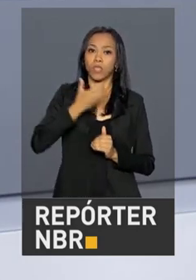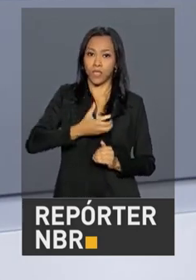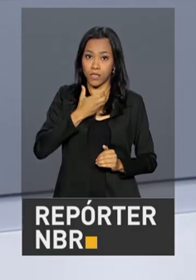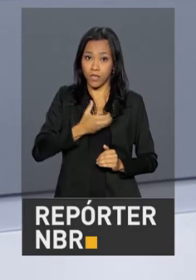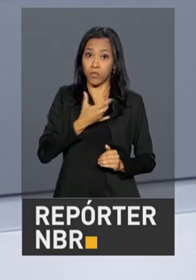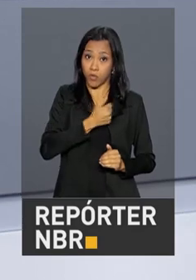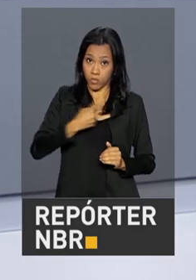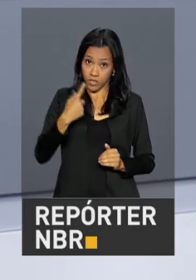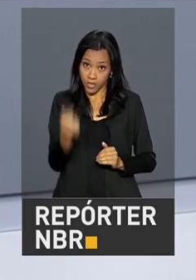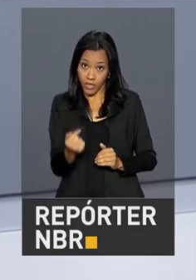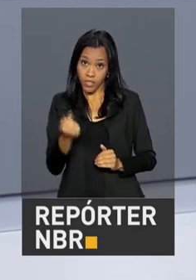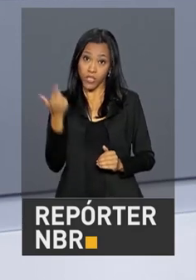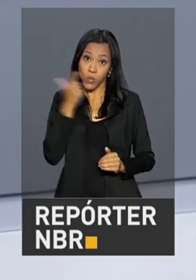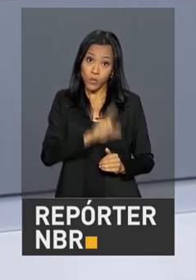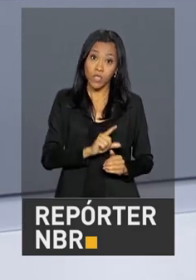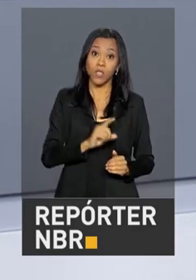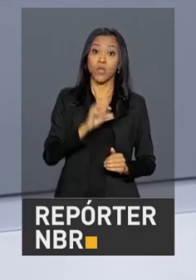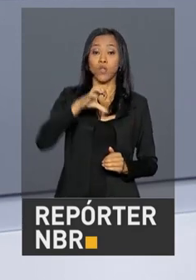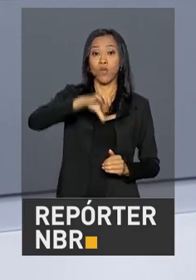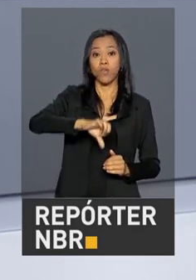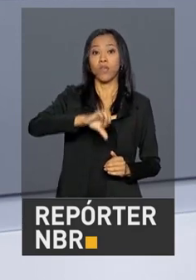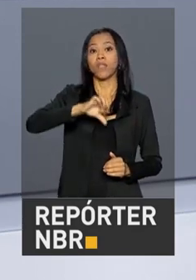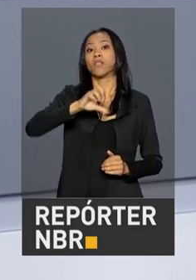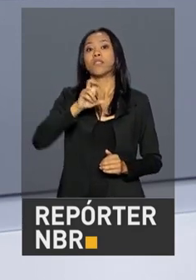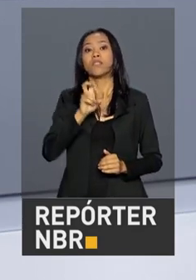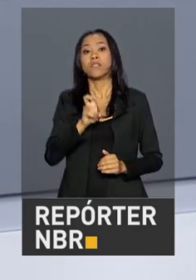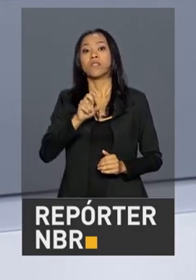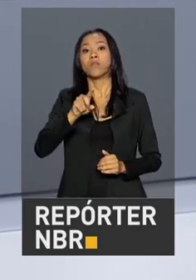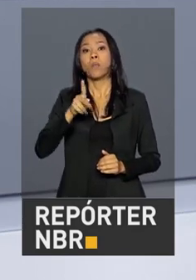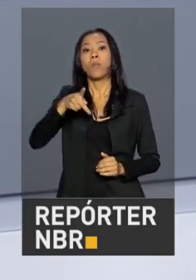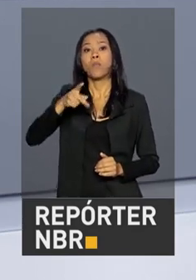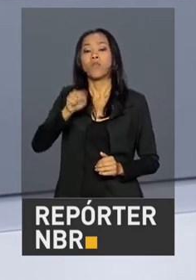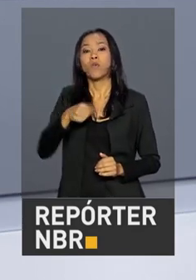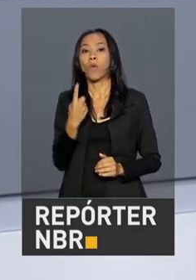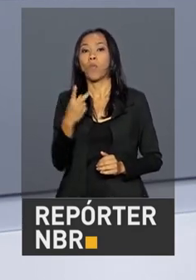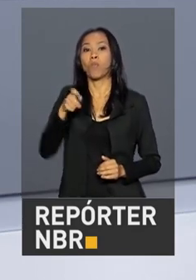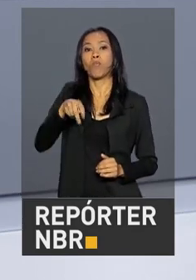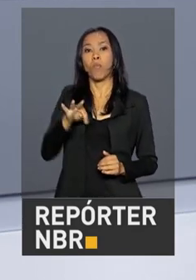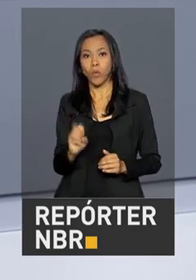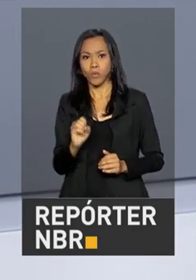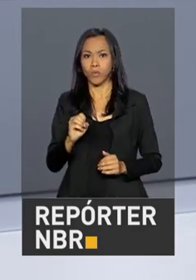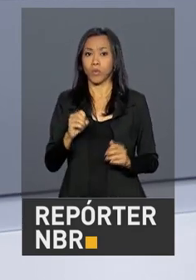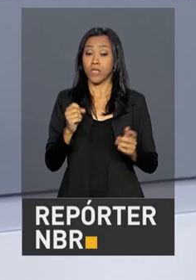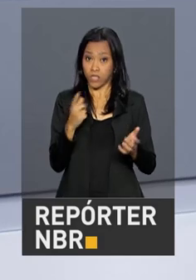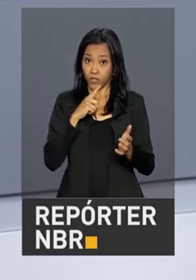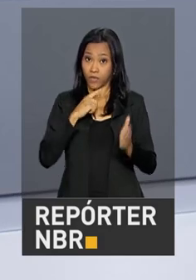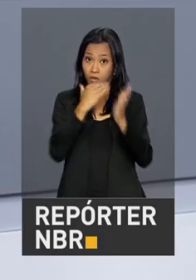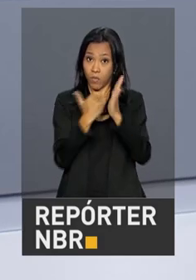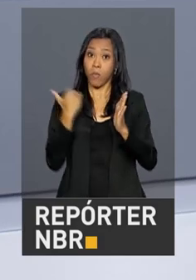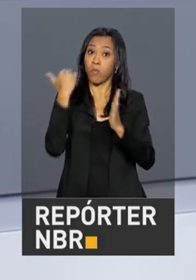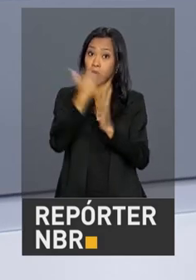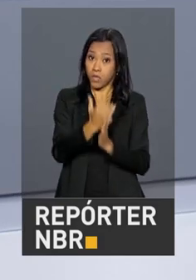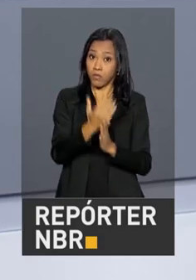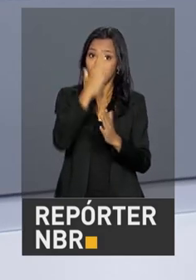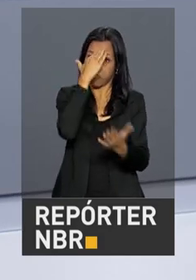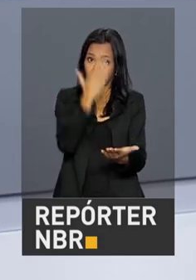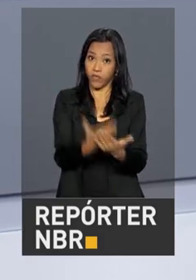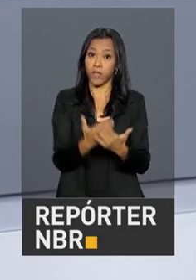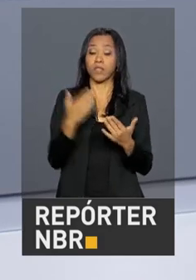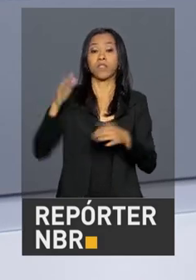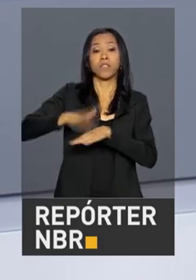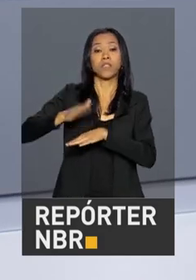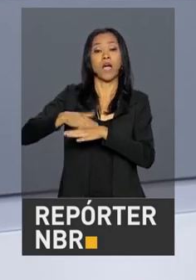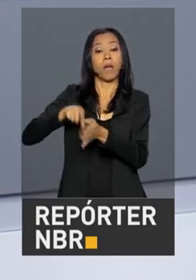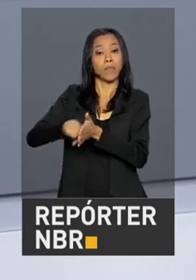95,1 pontos. 11 dos 13 segmentos comerciais pesquisados tiveram um aumento no índice de confiança. Segundo a